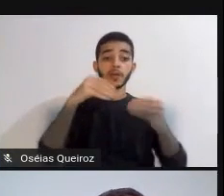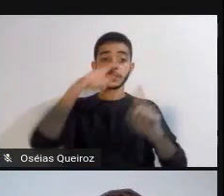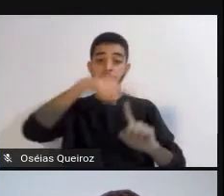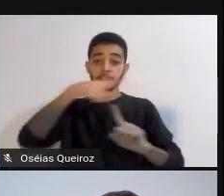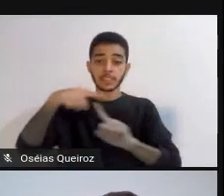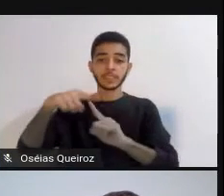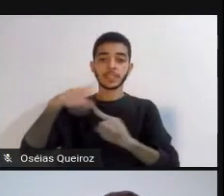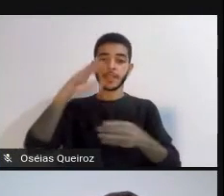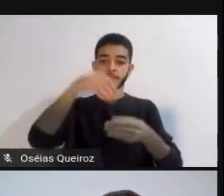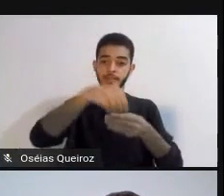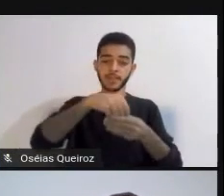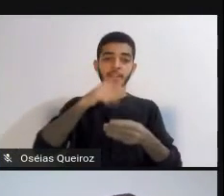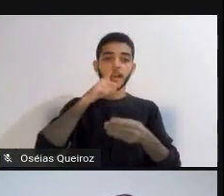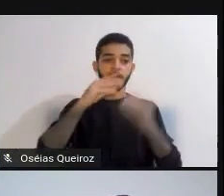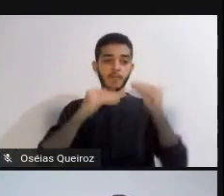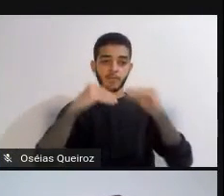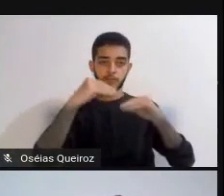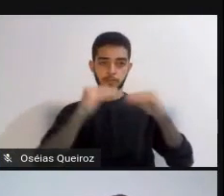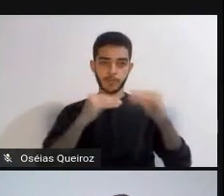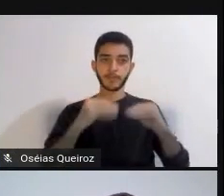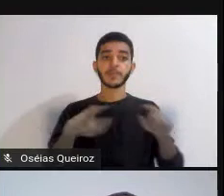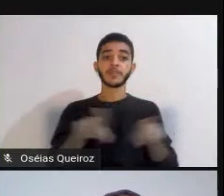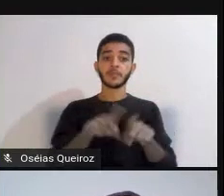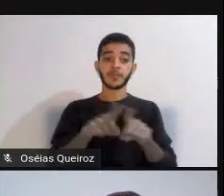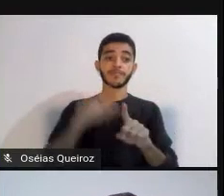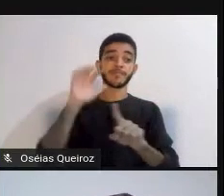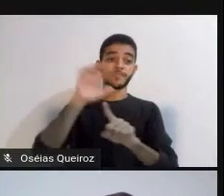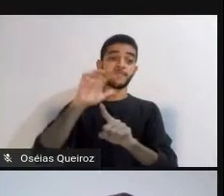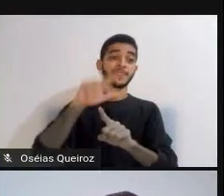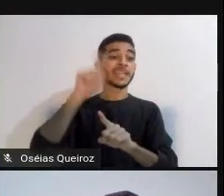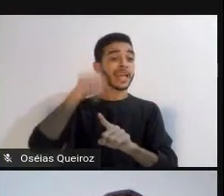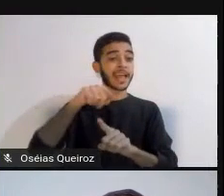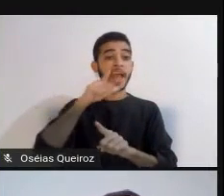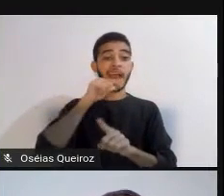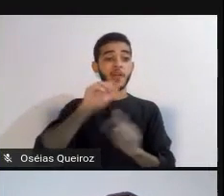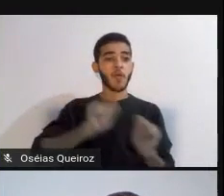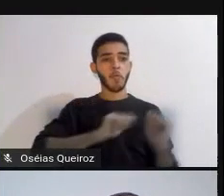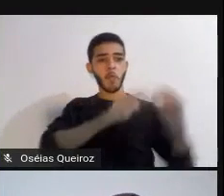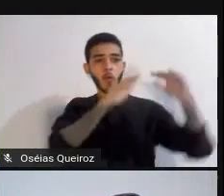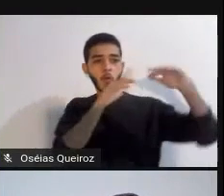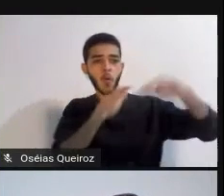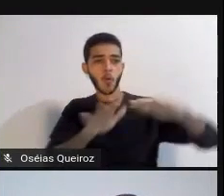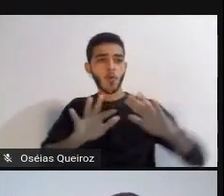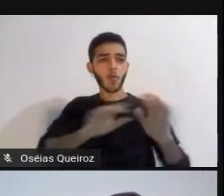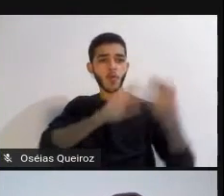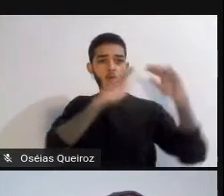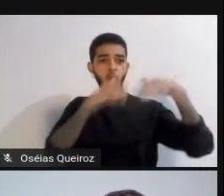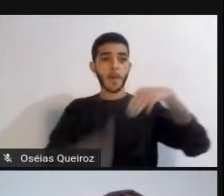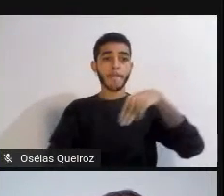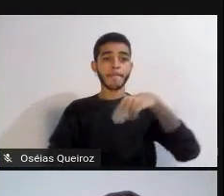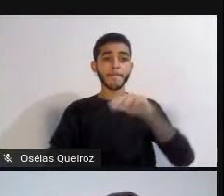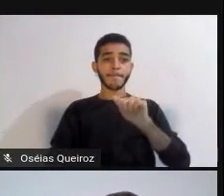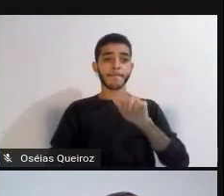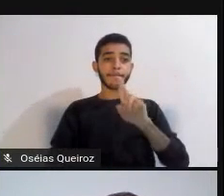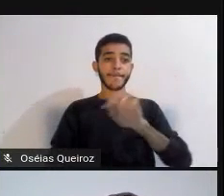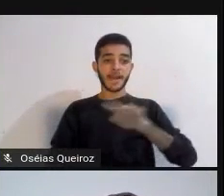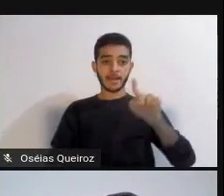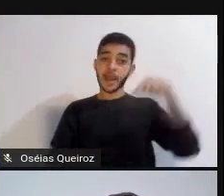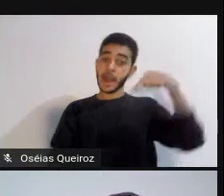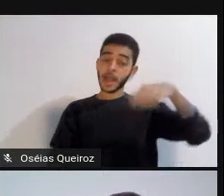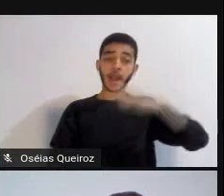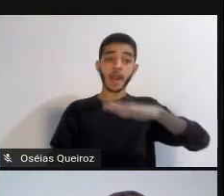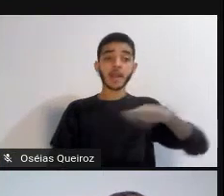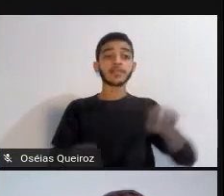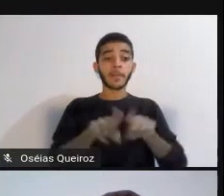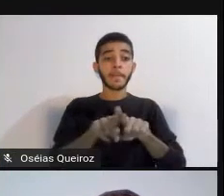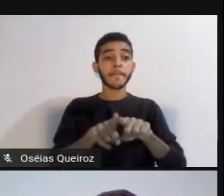E um outro fator também, como nós já falamos, é a maré. Então, nós sabemos que aqui na nossa região nós temos sistemas de macromarés. Então, isso